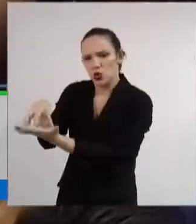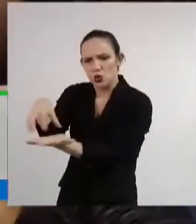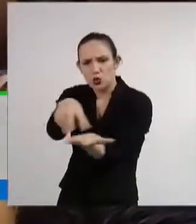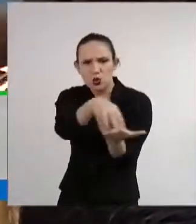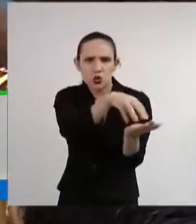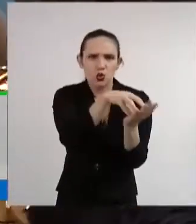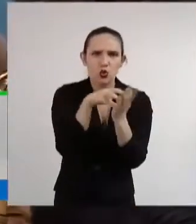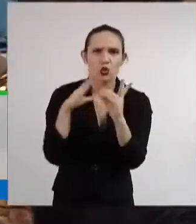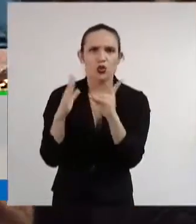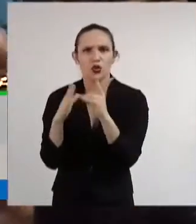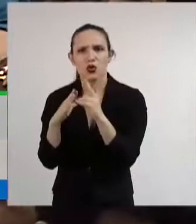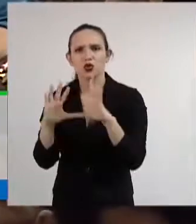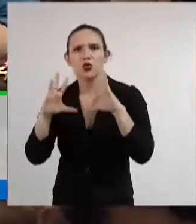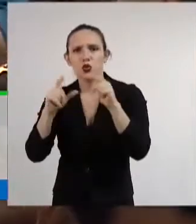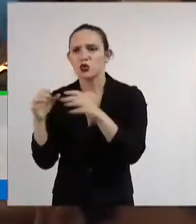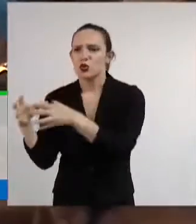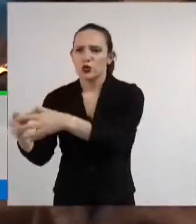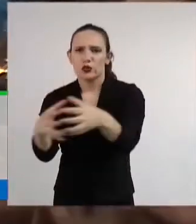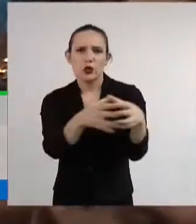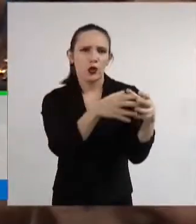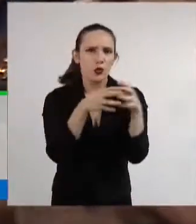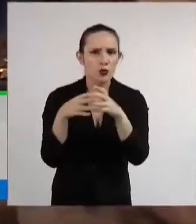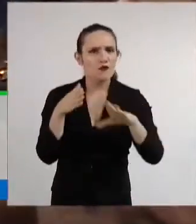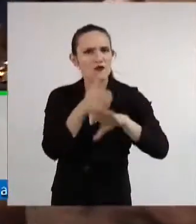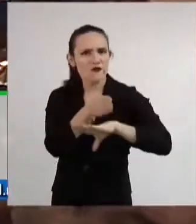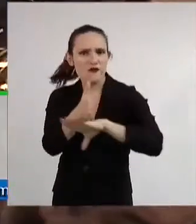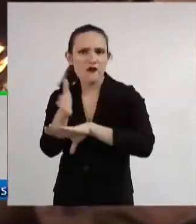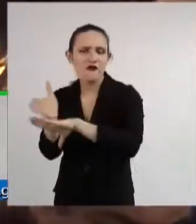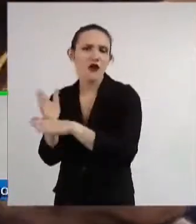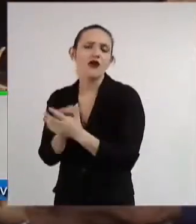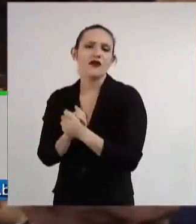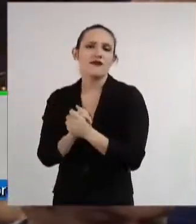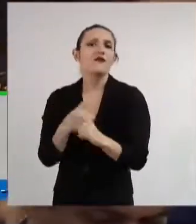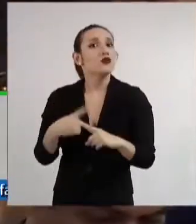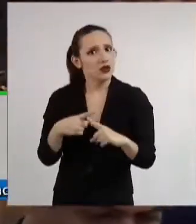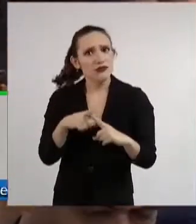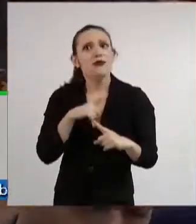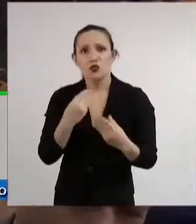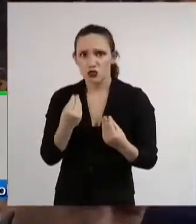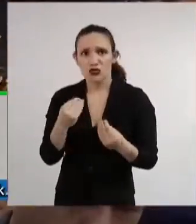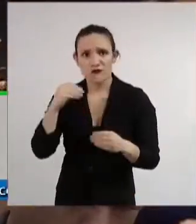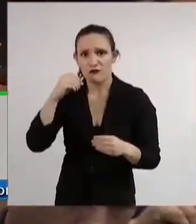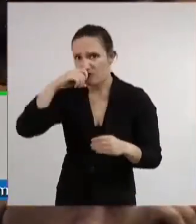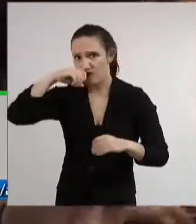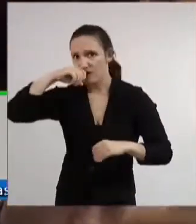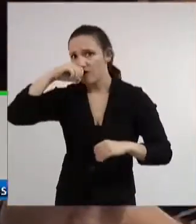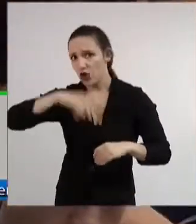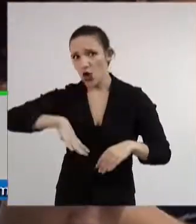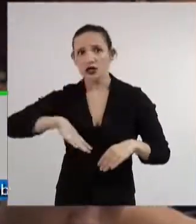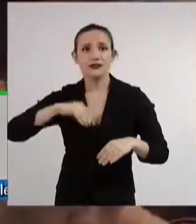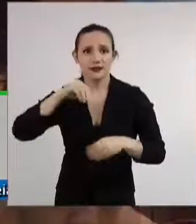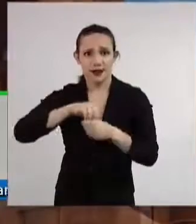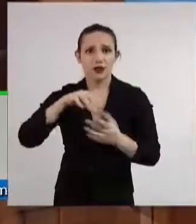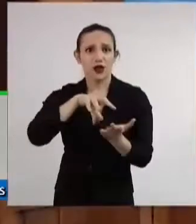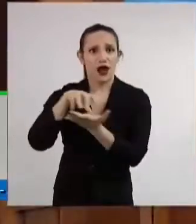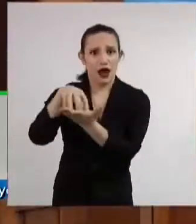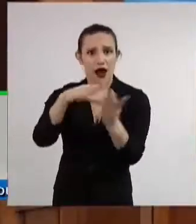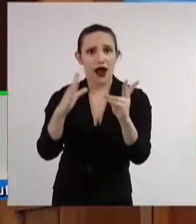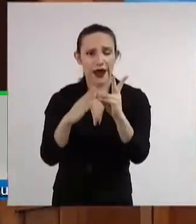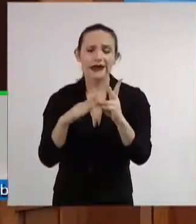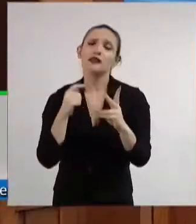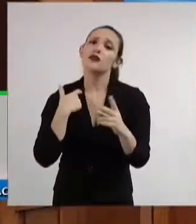aldeias indígenas, que tem um alto índice de violência praticado contra a mulher. É uma alegria tê-la aqui